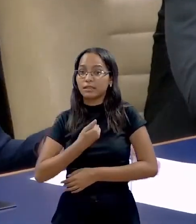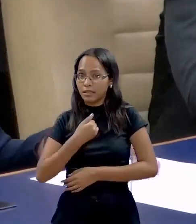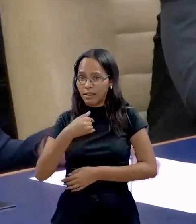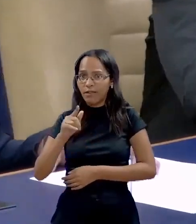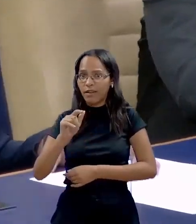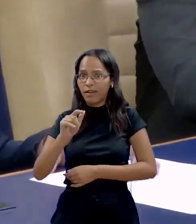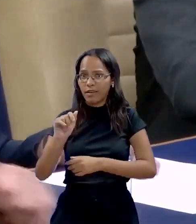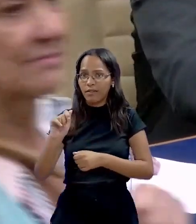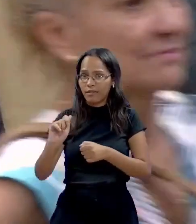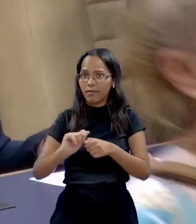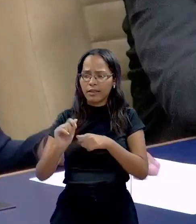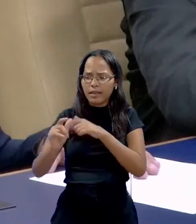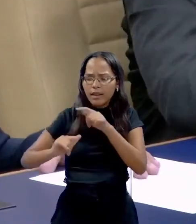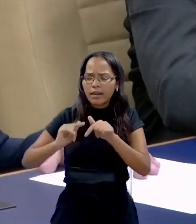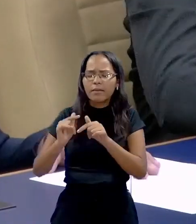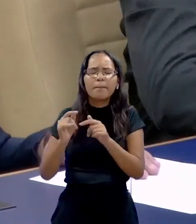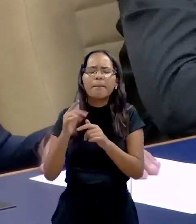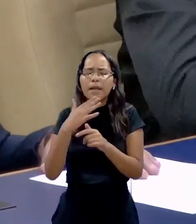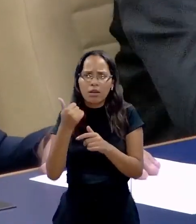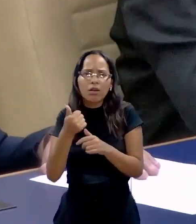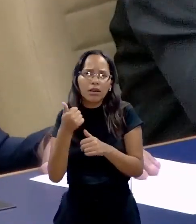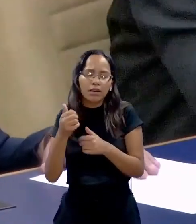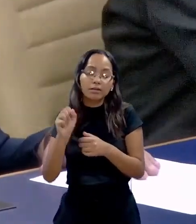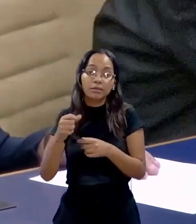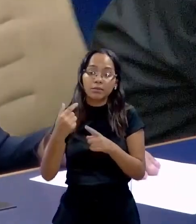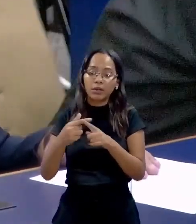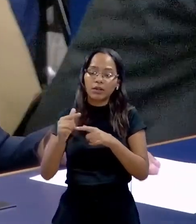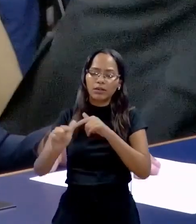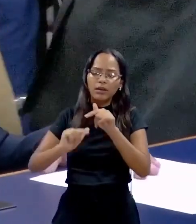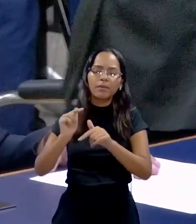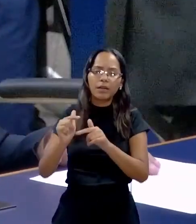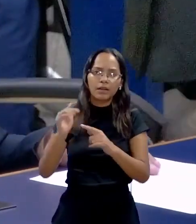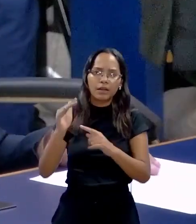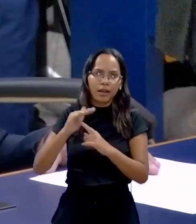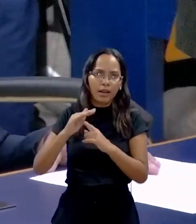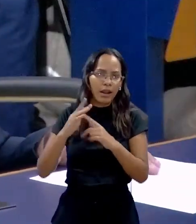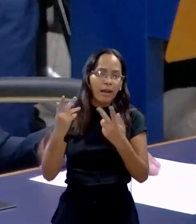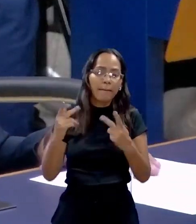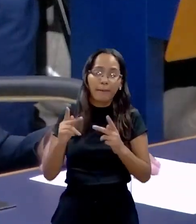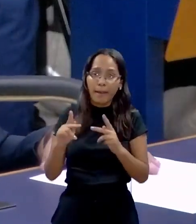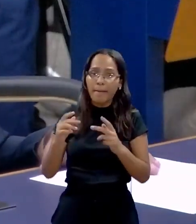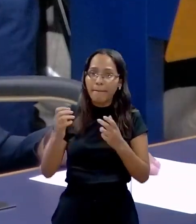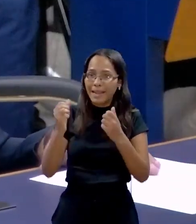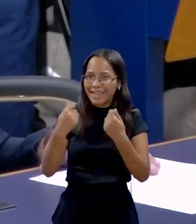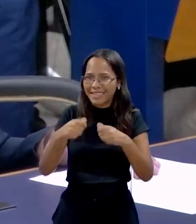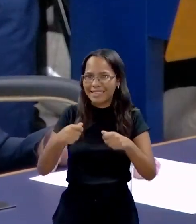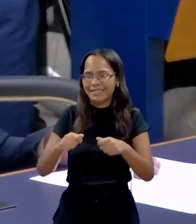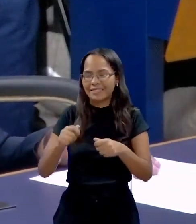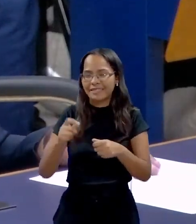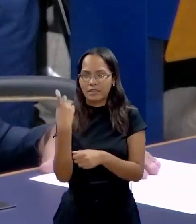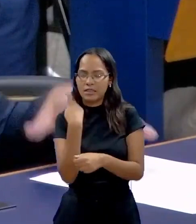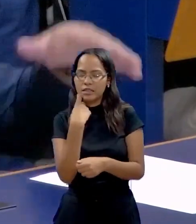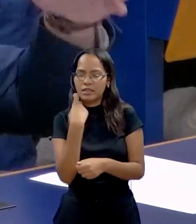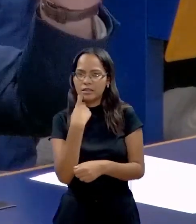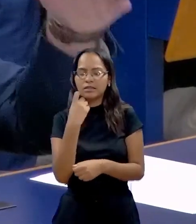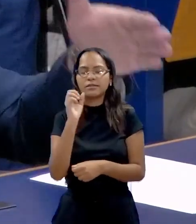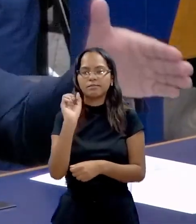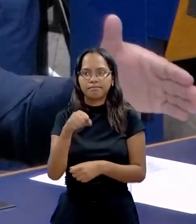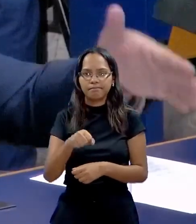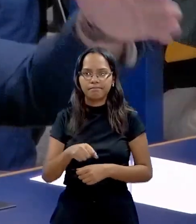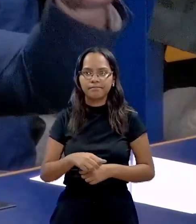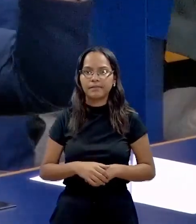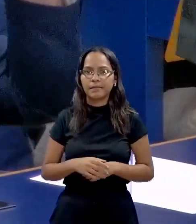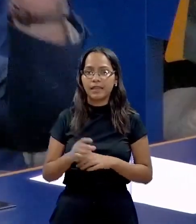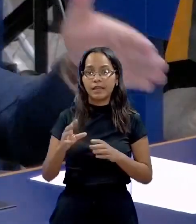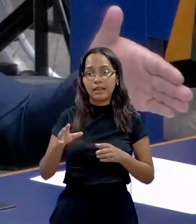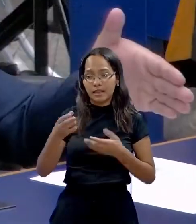problema da sexta-feira, que os feirantes da Feira Hippie merecem a sexta-feira. Então quero parabenizar o vereador que colocou o projeto, mas parabenizar